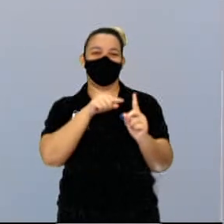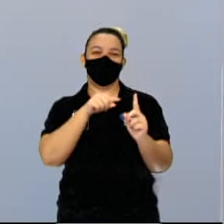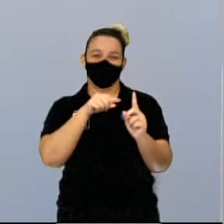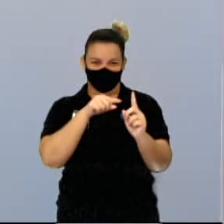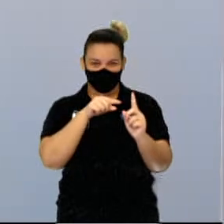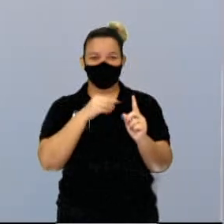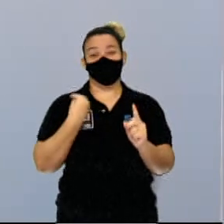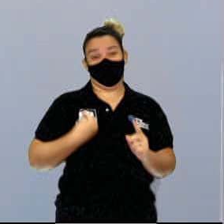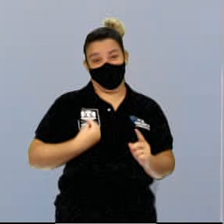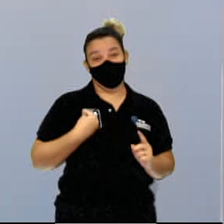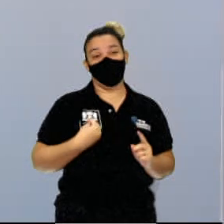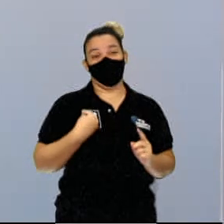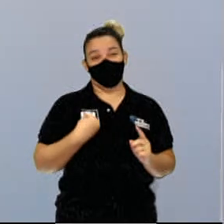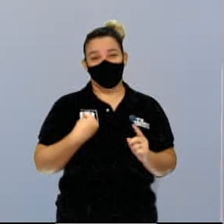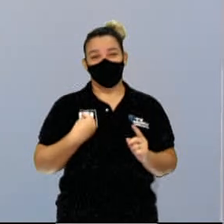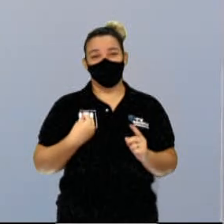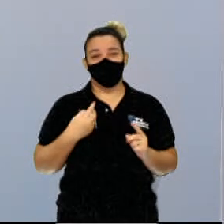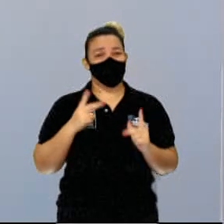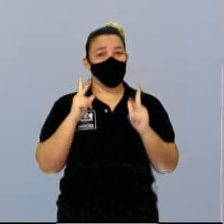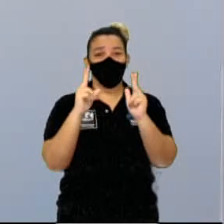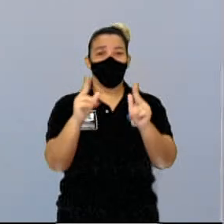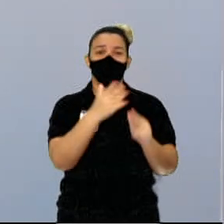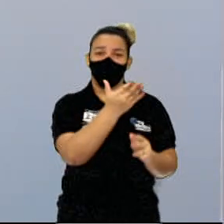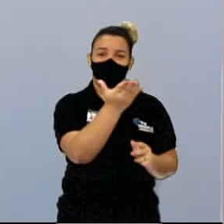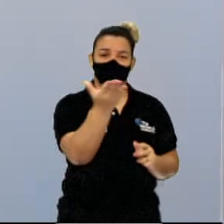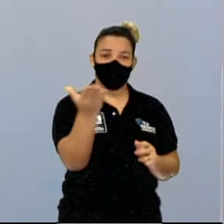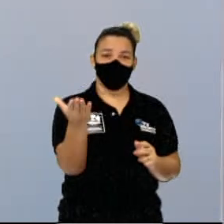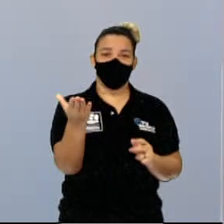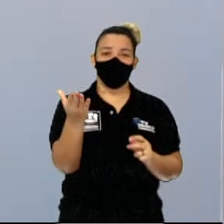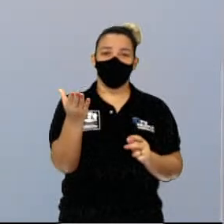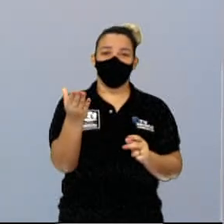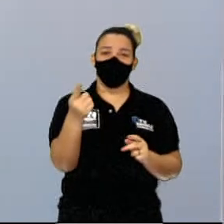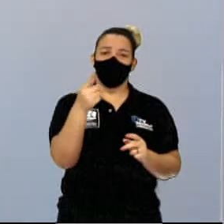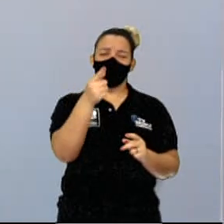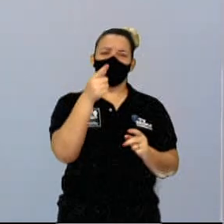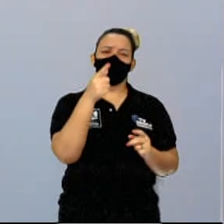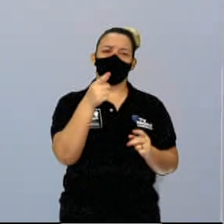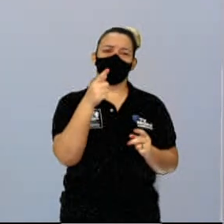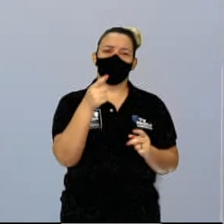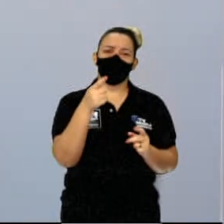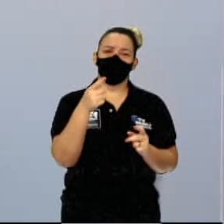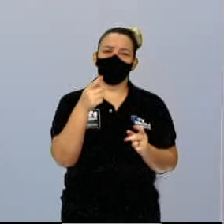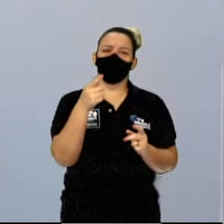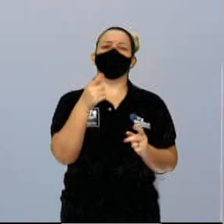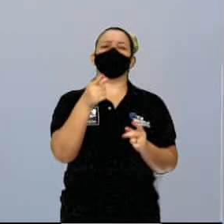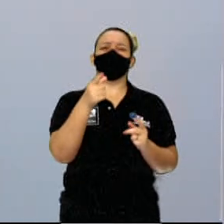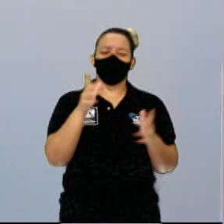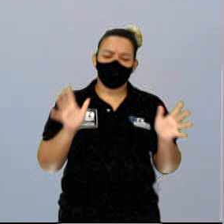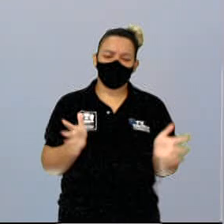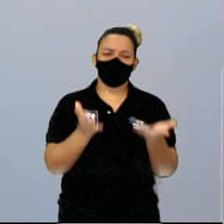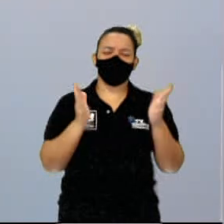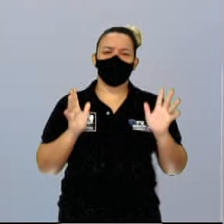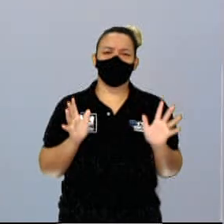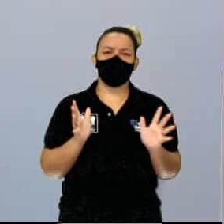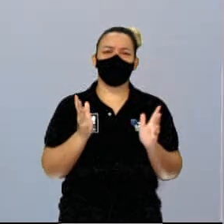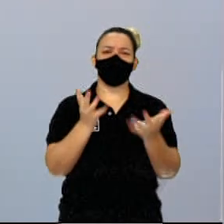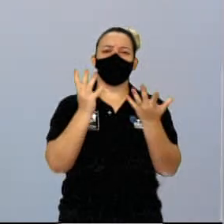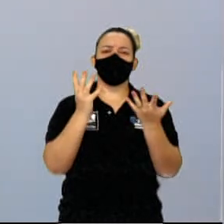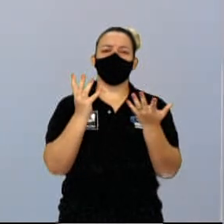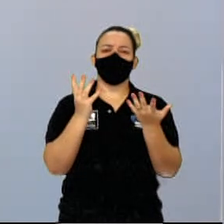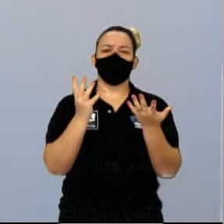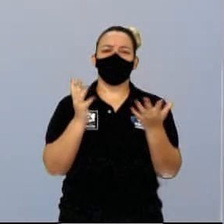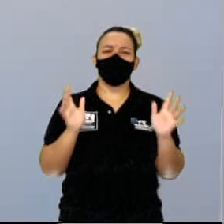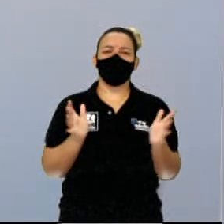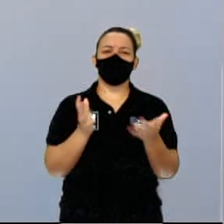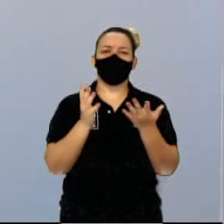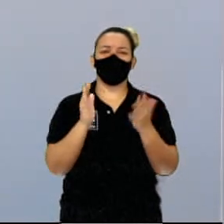nessa atividade. A mesma coisa você. Qual é a motivação, não é, para você realizar, por exemplo, uma atividade